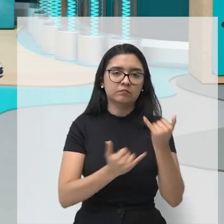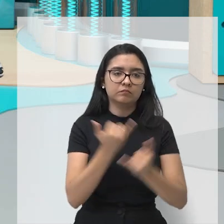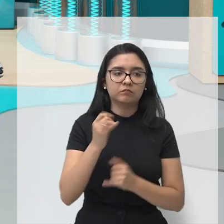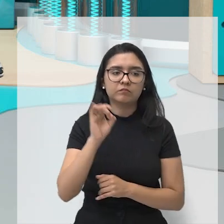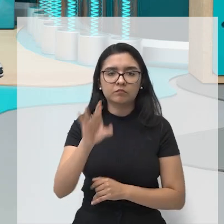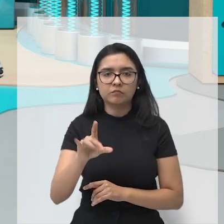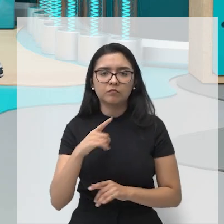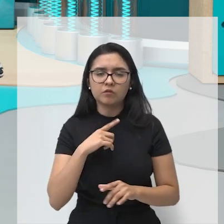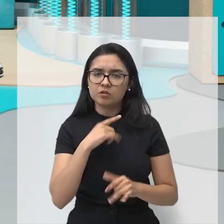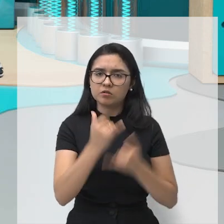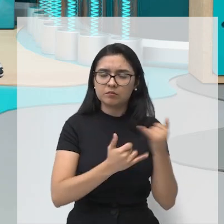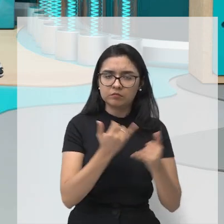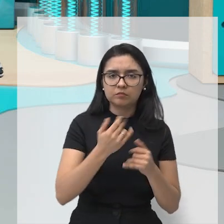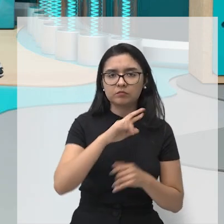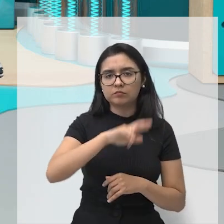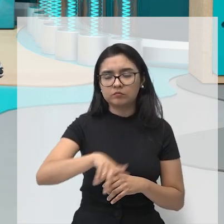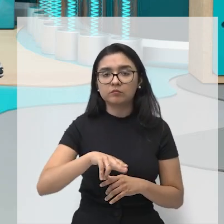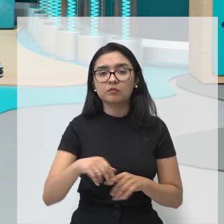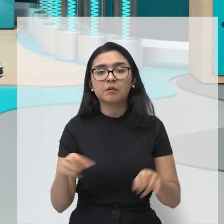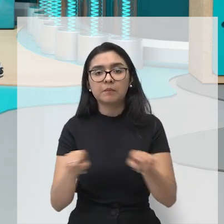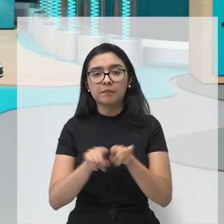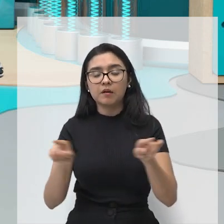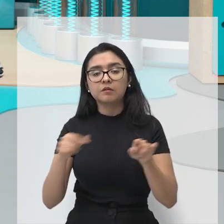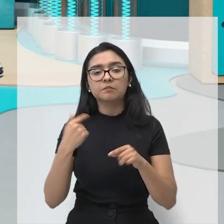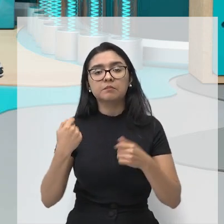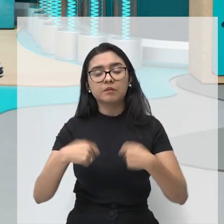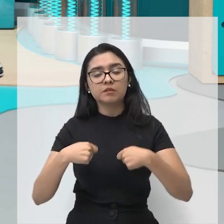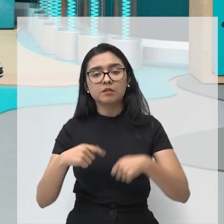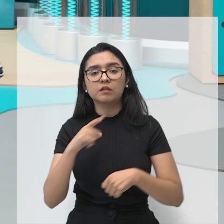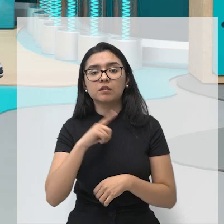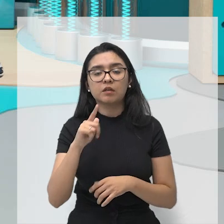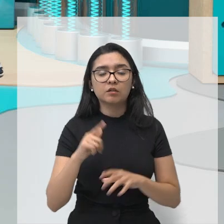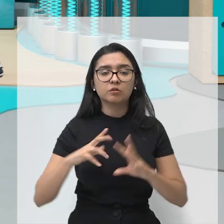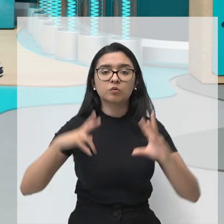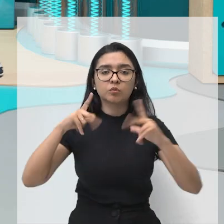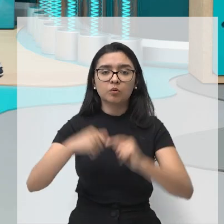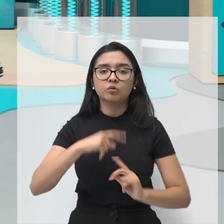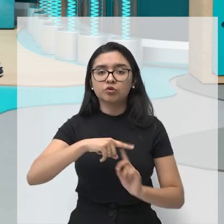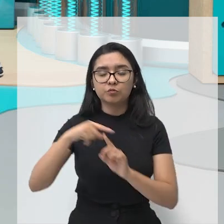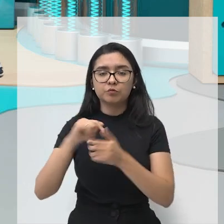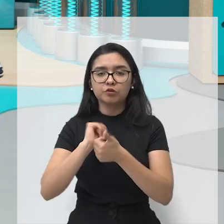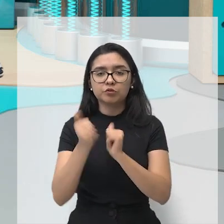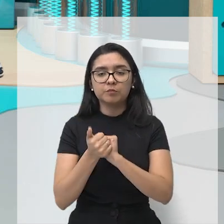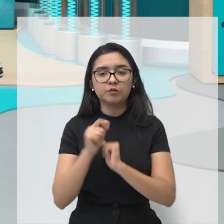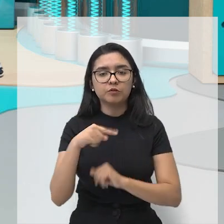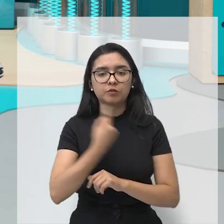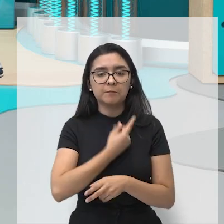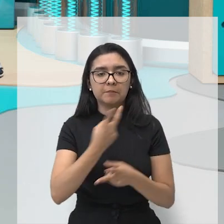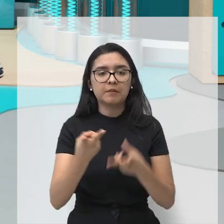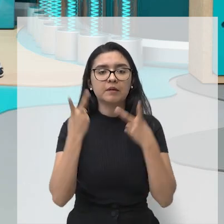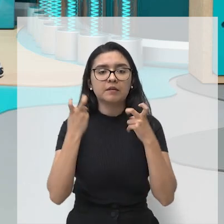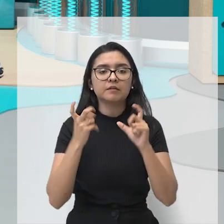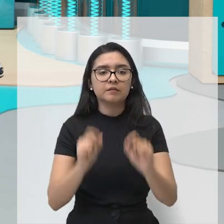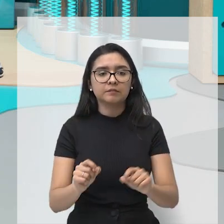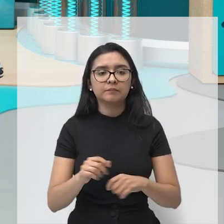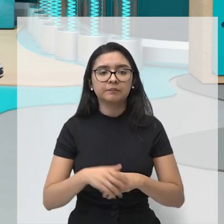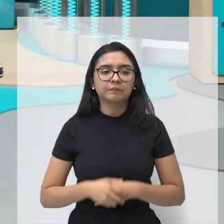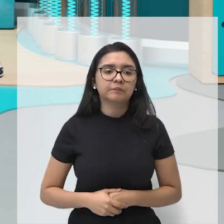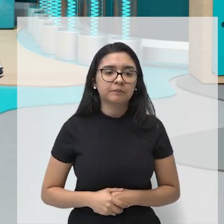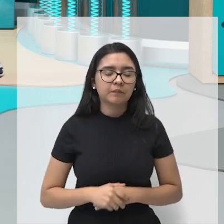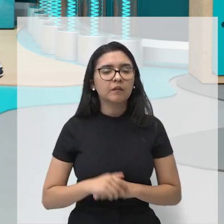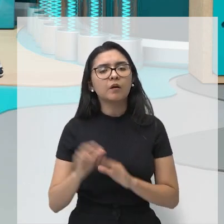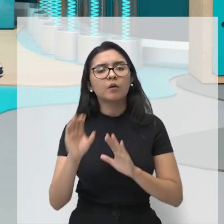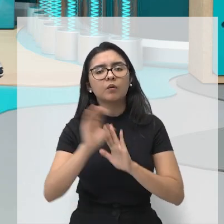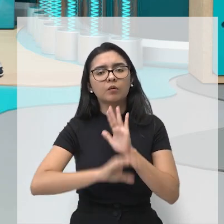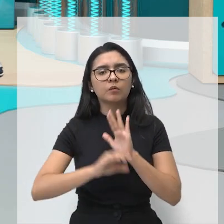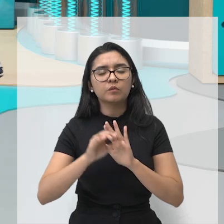não só nesse jogo, mas é uma característica que precisa existir nos esportes também, né? A gente consegue ver aí o conceito de fair play, que é o